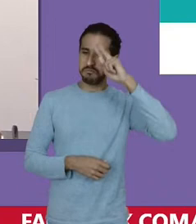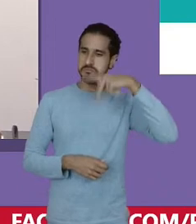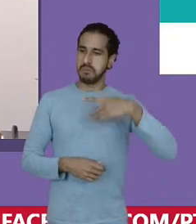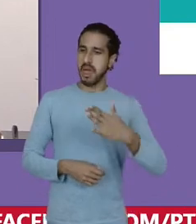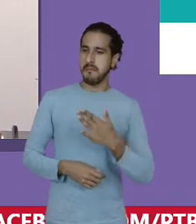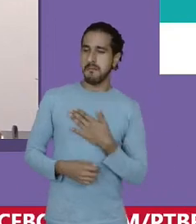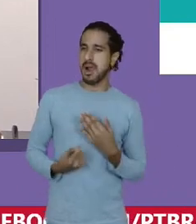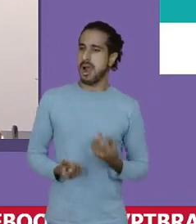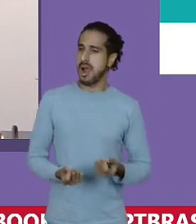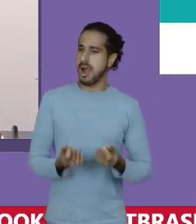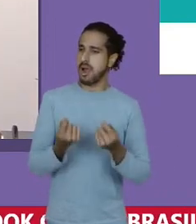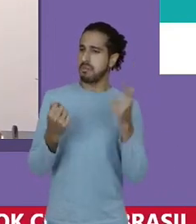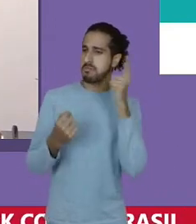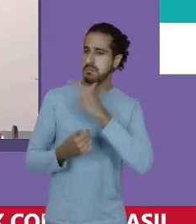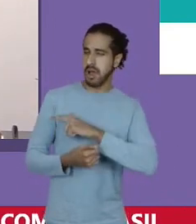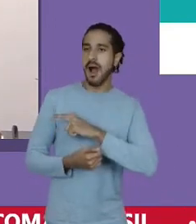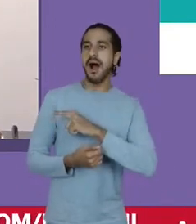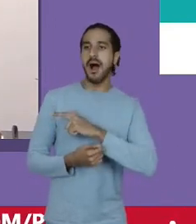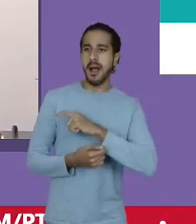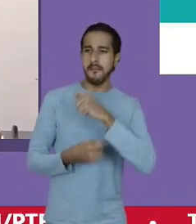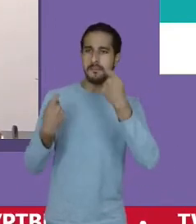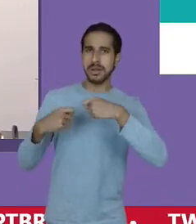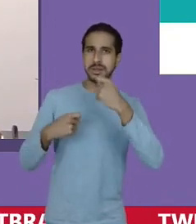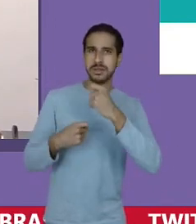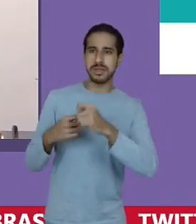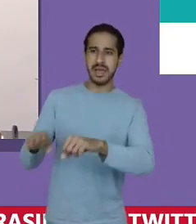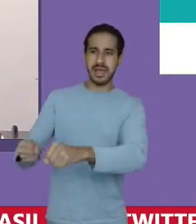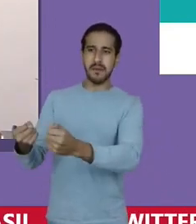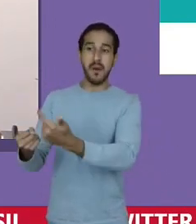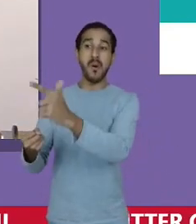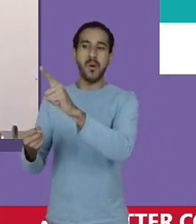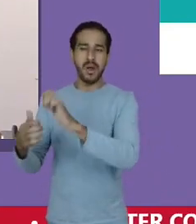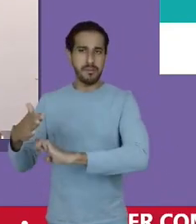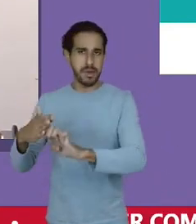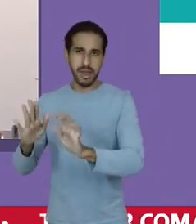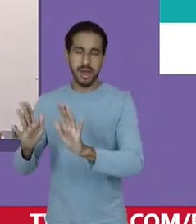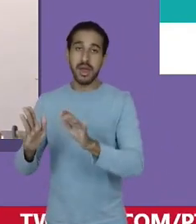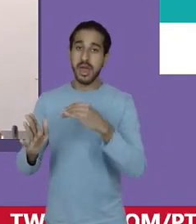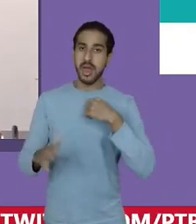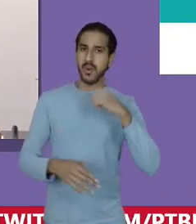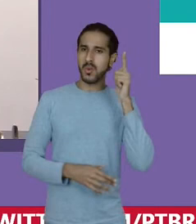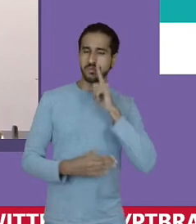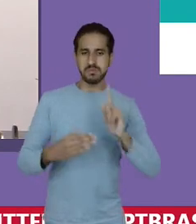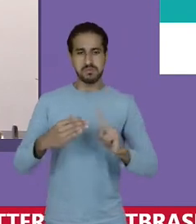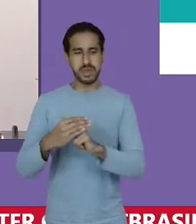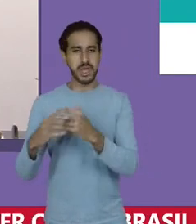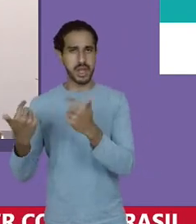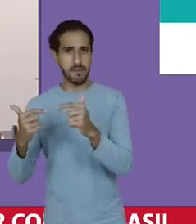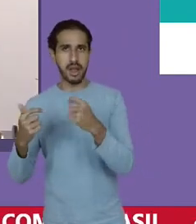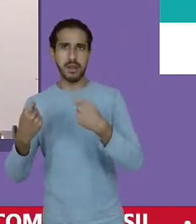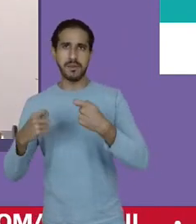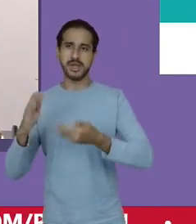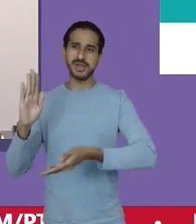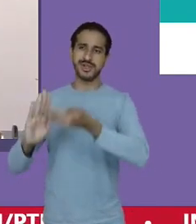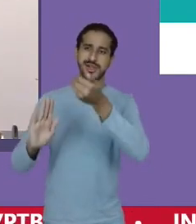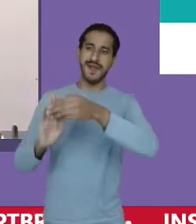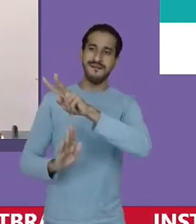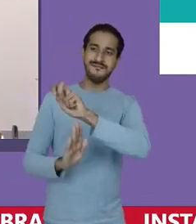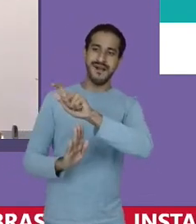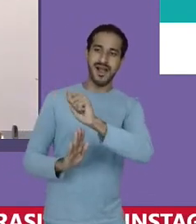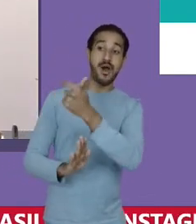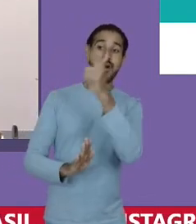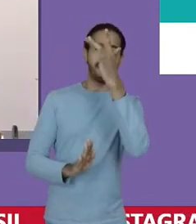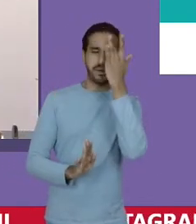com meu empreendimento funcionando, eu preciso quebrar um empreendimento vizinho. Ou para eu estar inserido no mercado, eu preciso retirar a vaga de